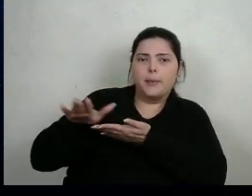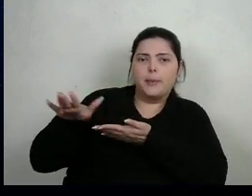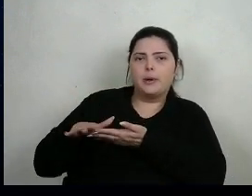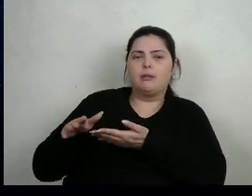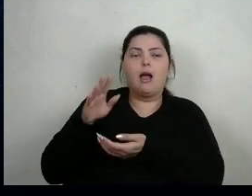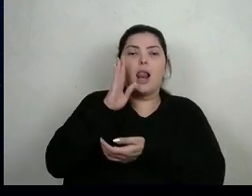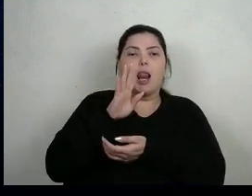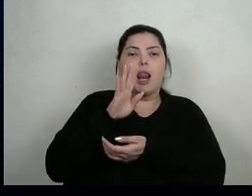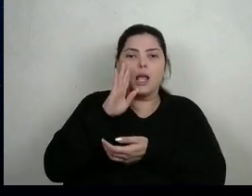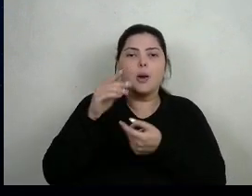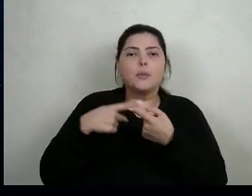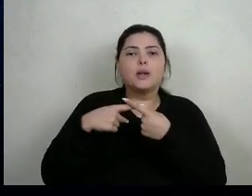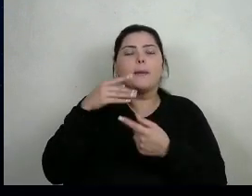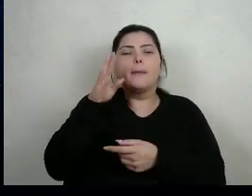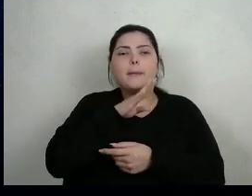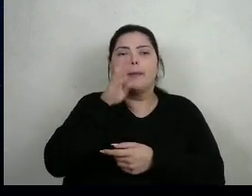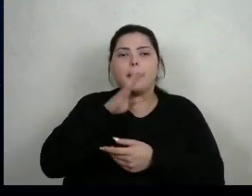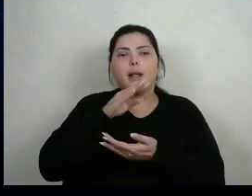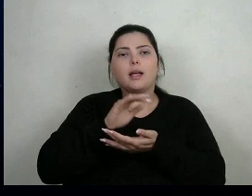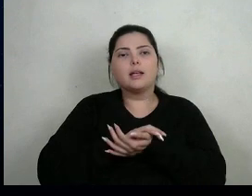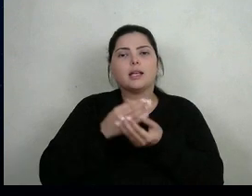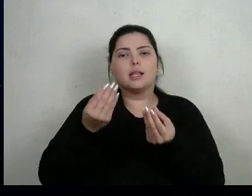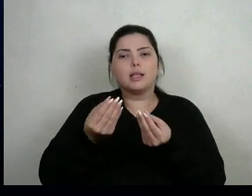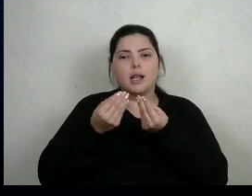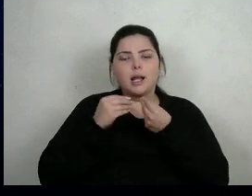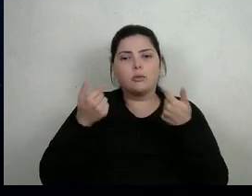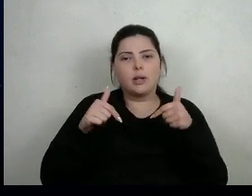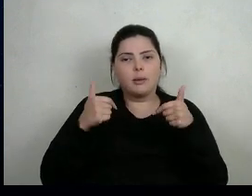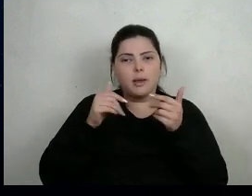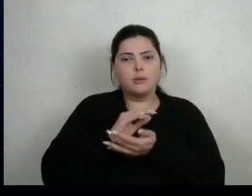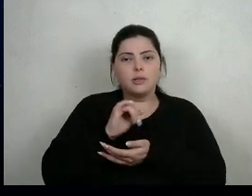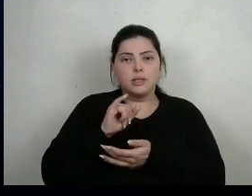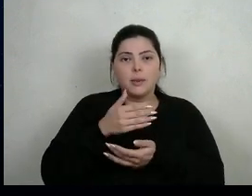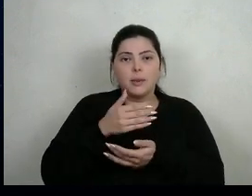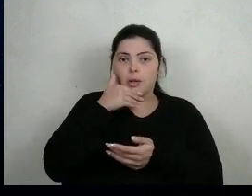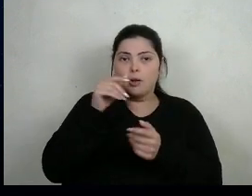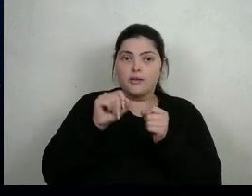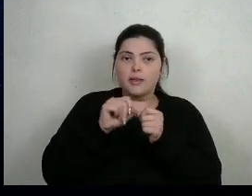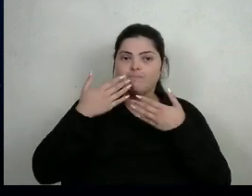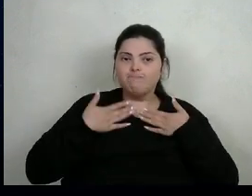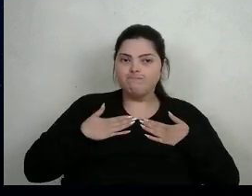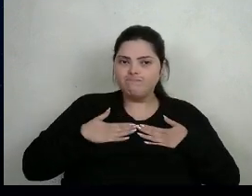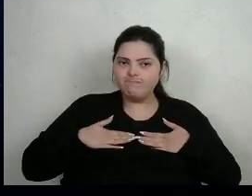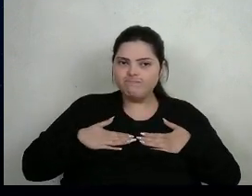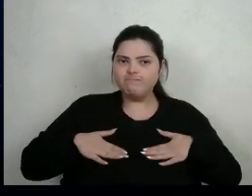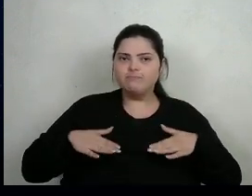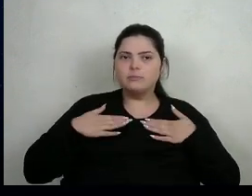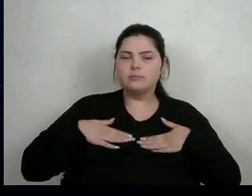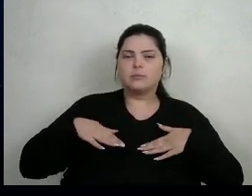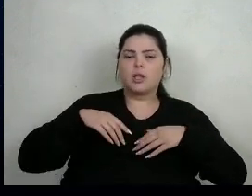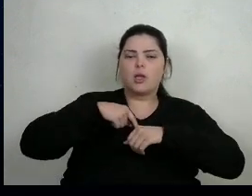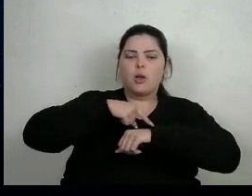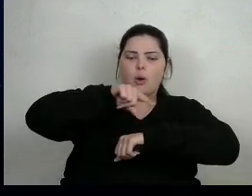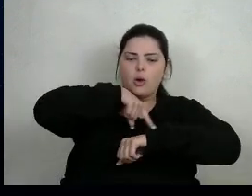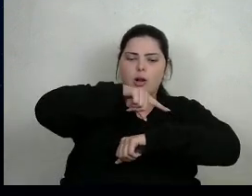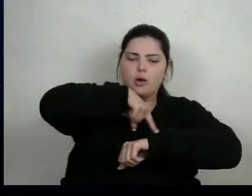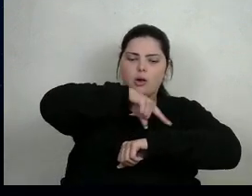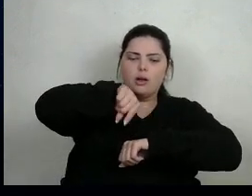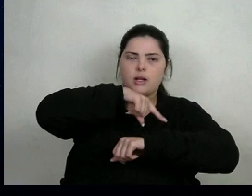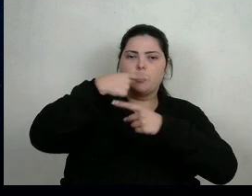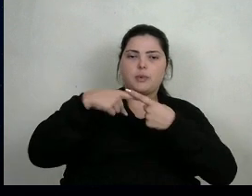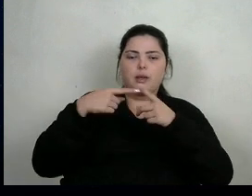que que eu vou ter pressa de entregar o meu trabalho você melhora fazer ele devagar e gastar um montão de horas porque eu vou ser reconhecido por isso